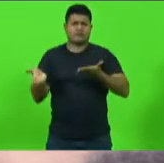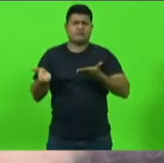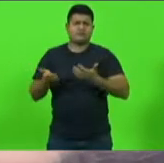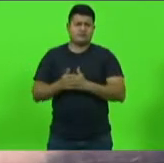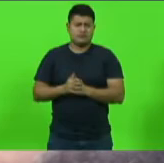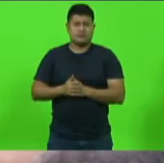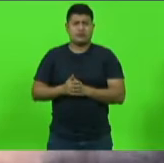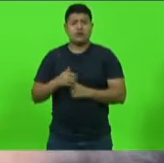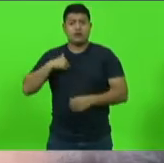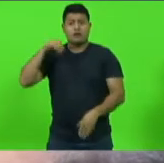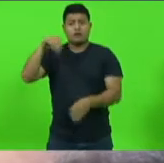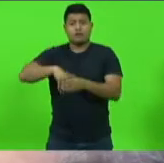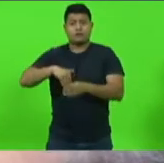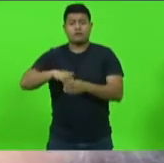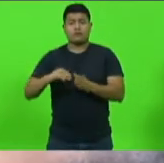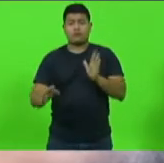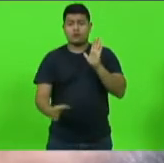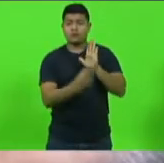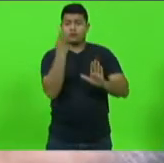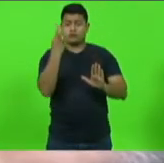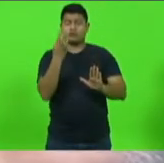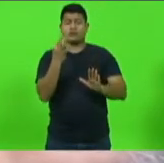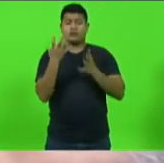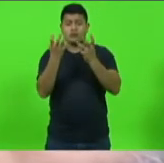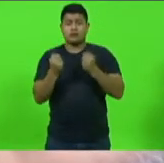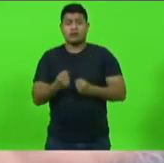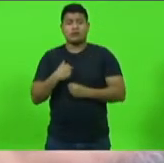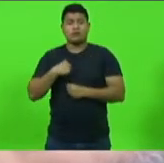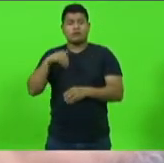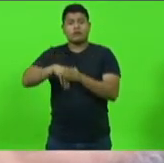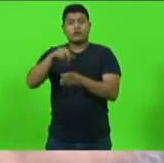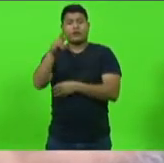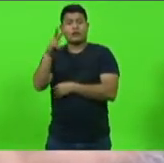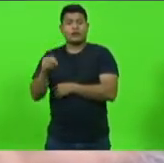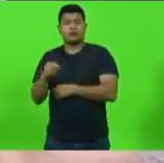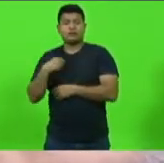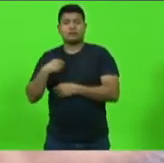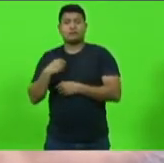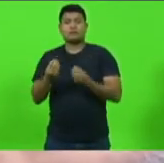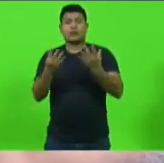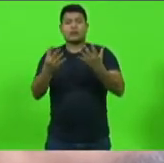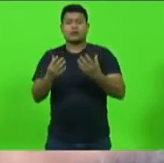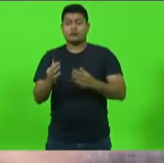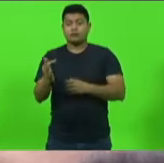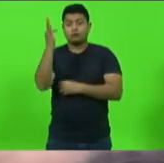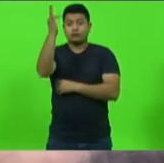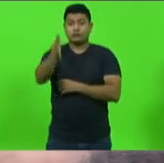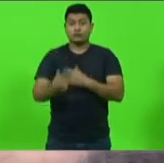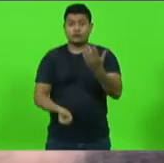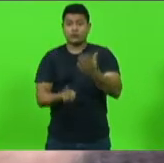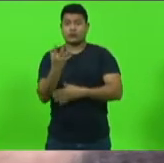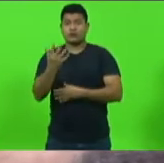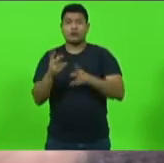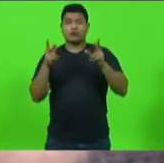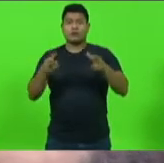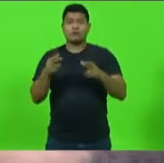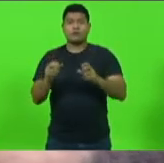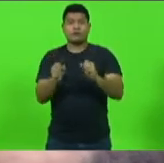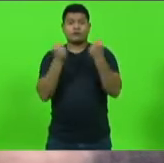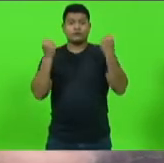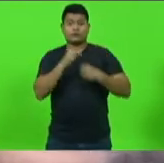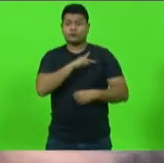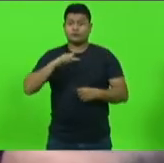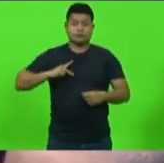destaque, voto não, para que a gente não venha a criar futuramente o que aconteceu com a Defensoria